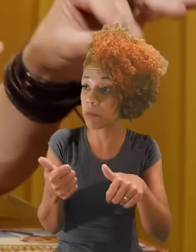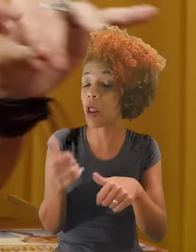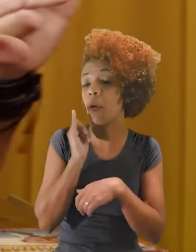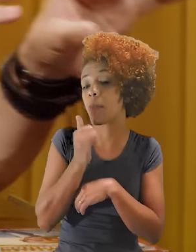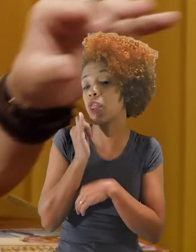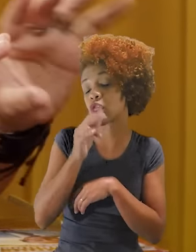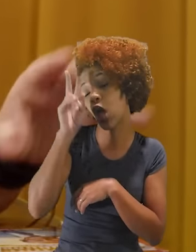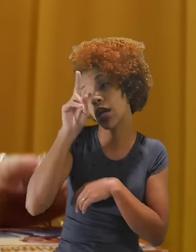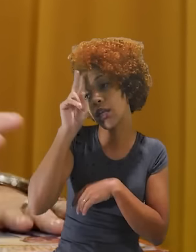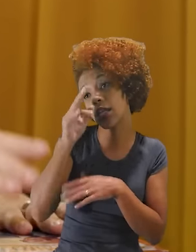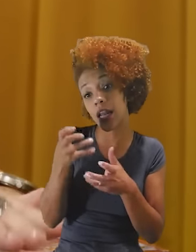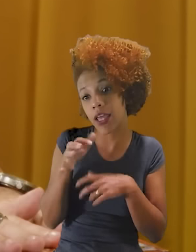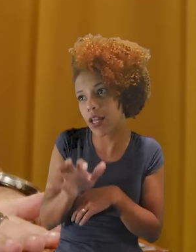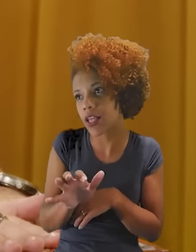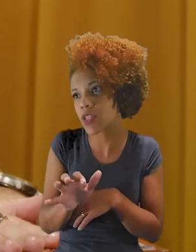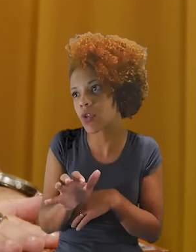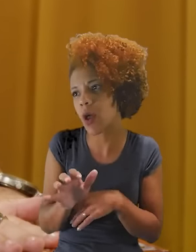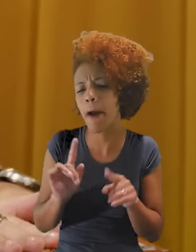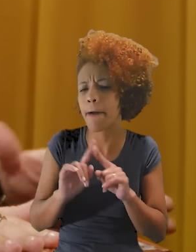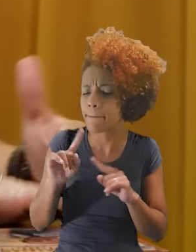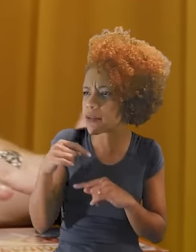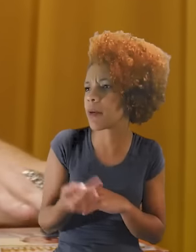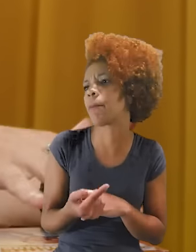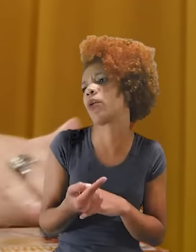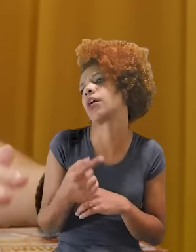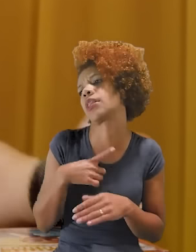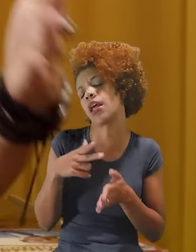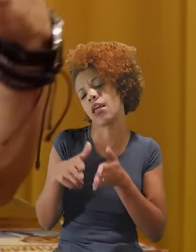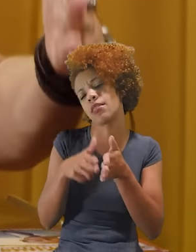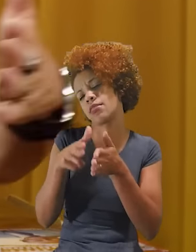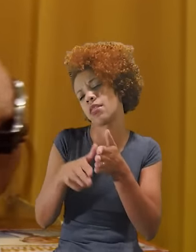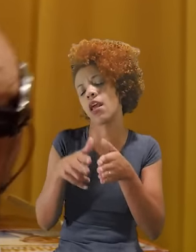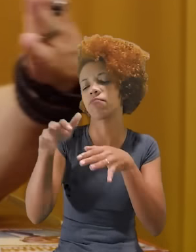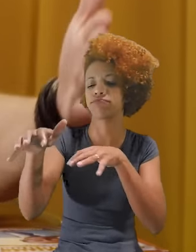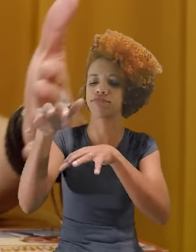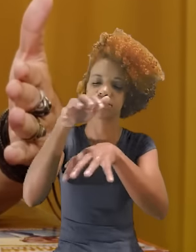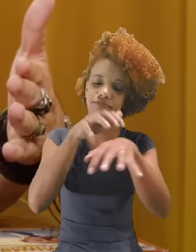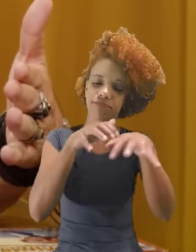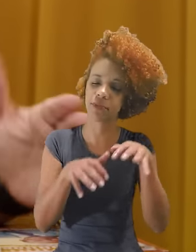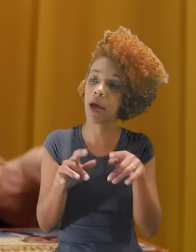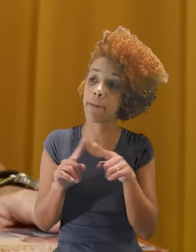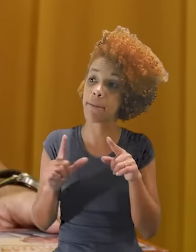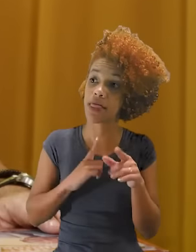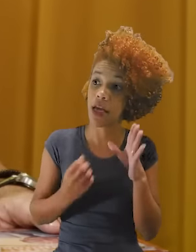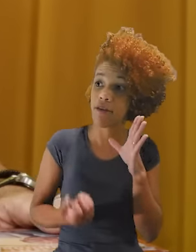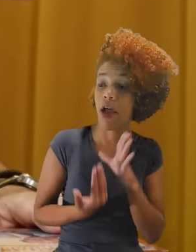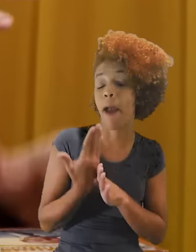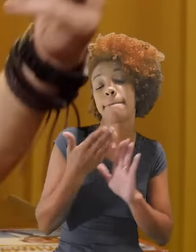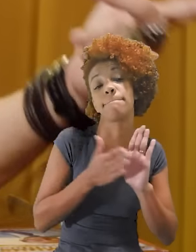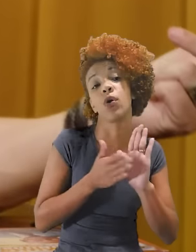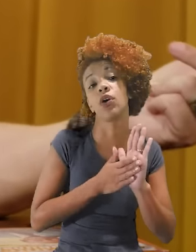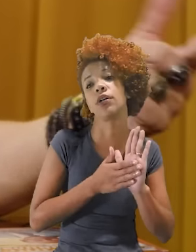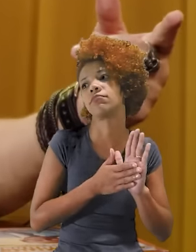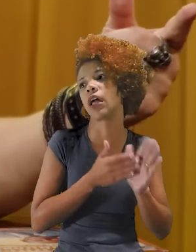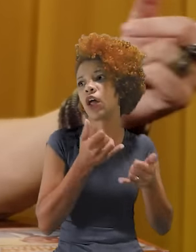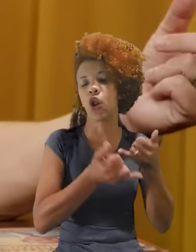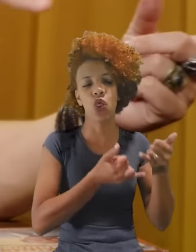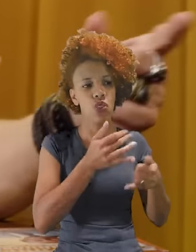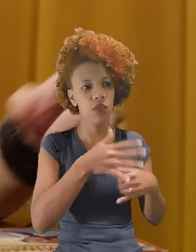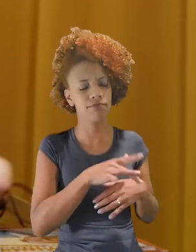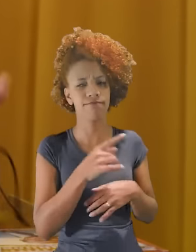vai lá, vai contar uma historinha. Ele queria isso. Depois, só que assim, era de trem, ia parando nas cidades e tal. Só que aí surgiu essa ideia do parque,